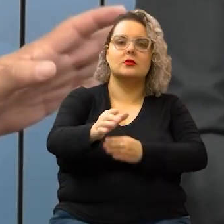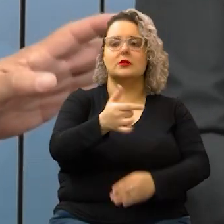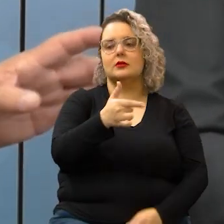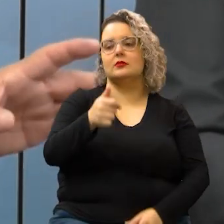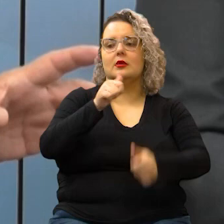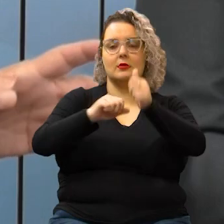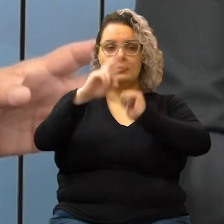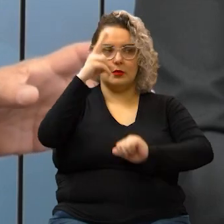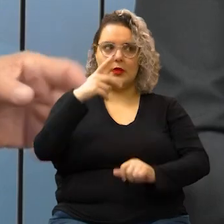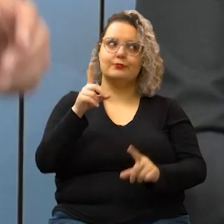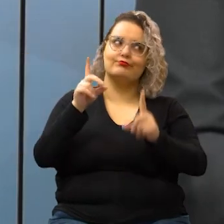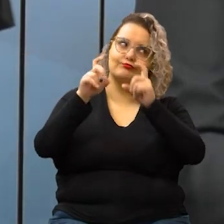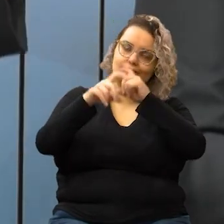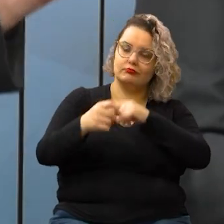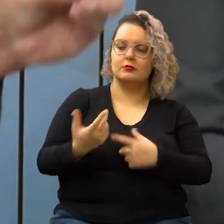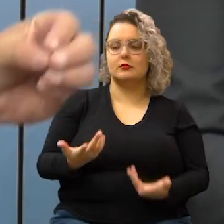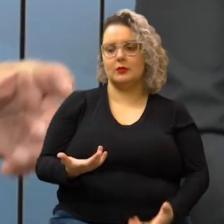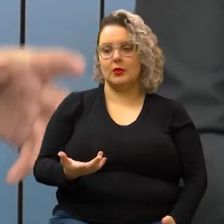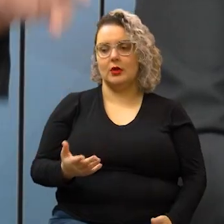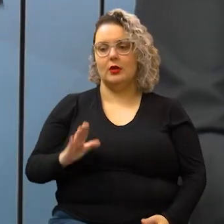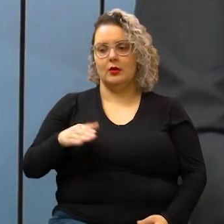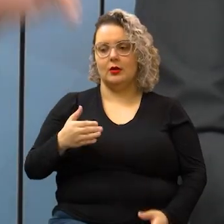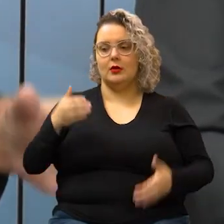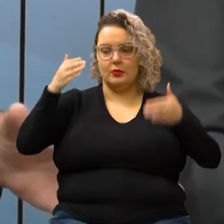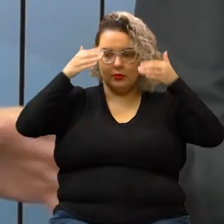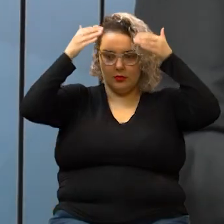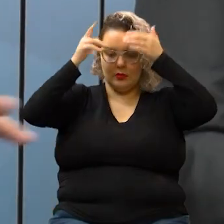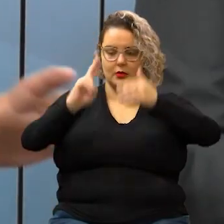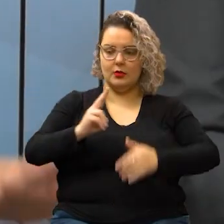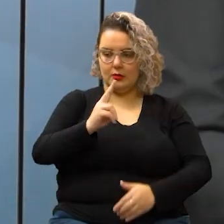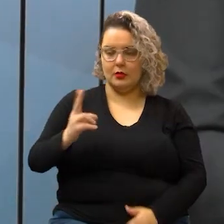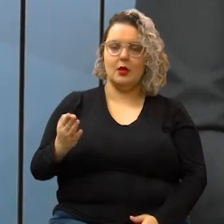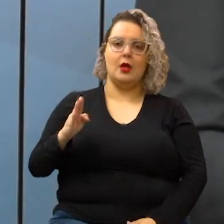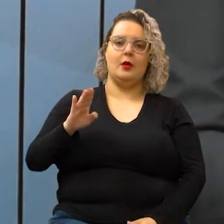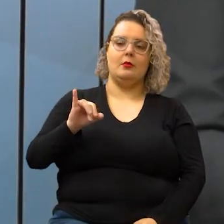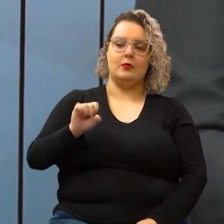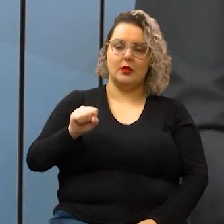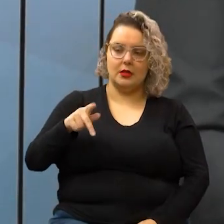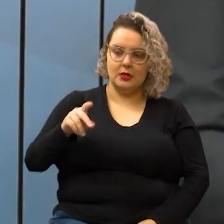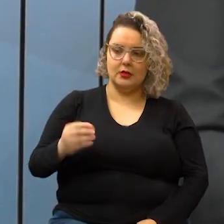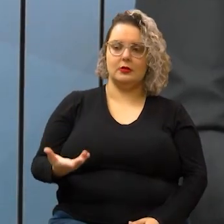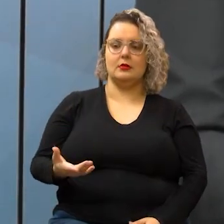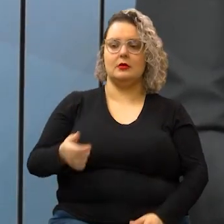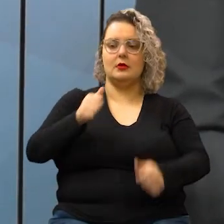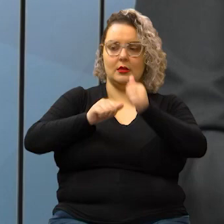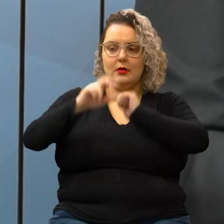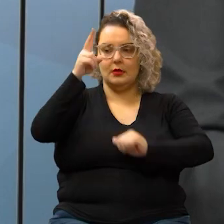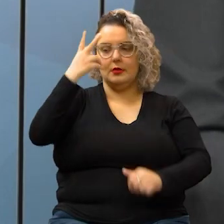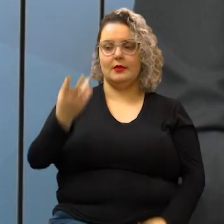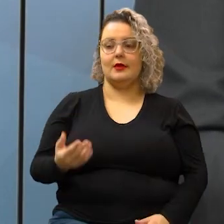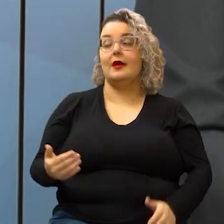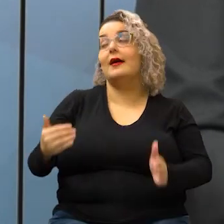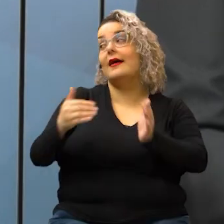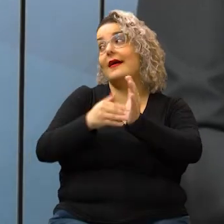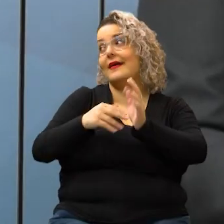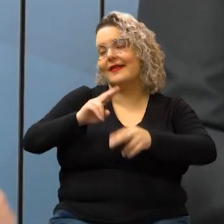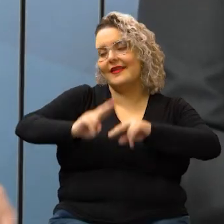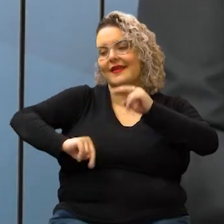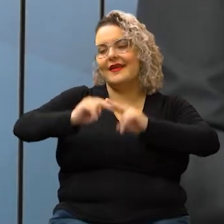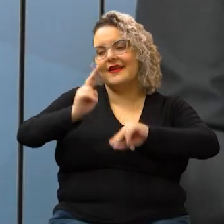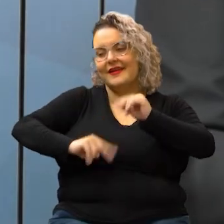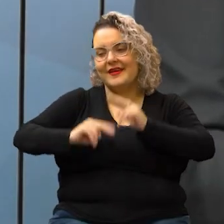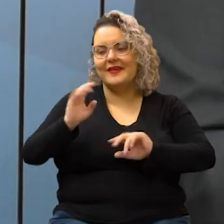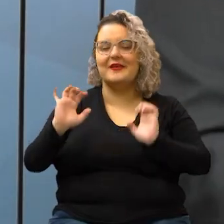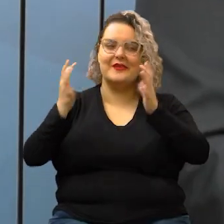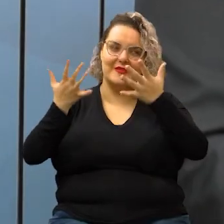difícil. Algumas igrejas, quando tem bispo, padre, às vezes ele fala, ó, eu vou fazer a festa e não tem bebida alcoólica. Ainda mais festa junina, querem tomar um quentão, né?